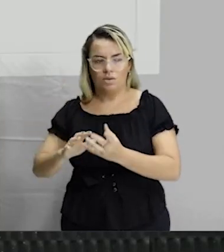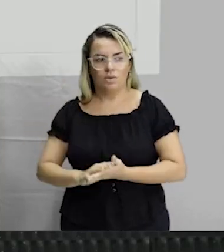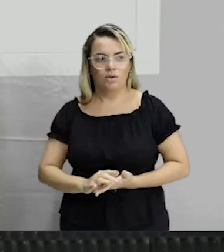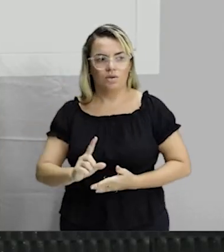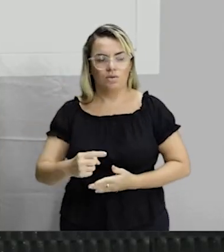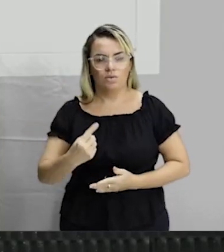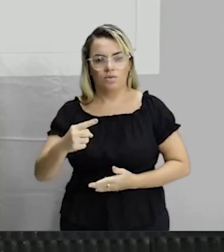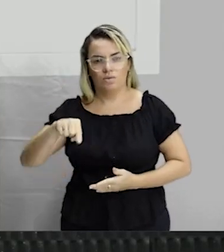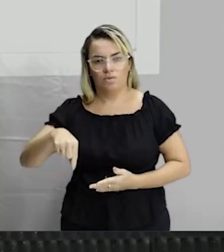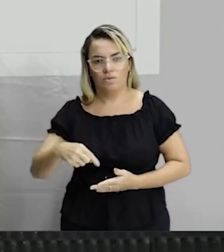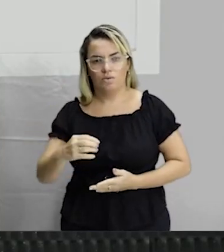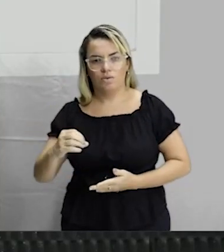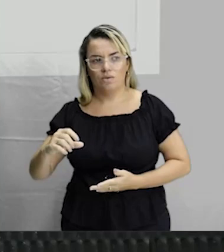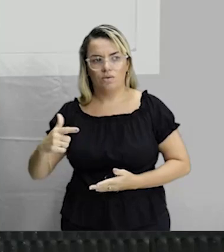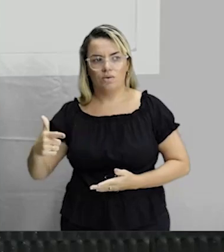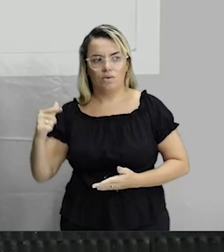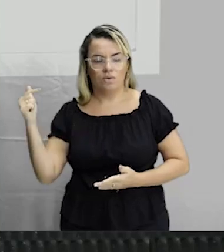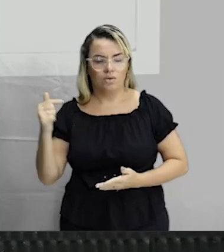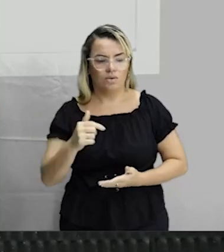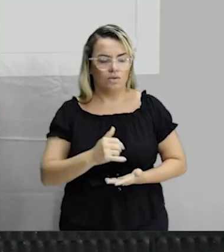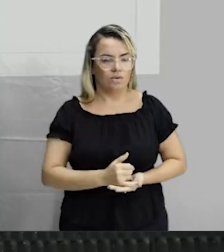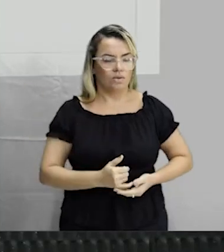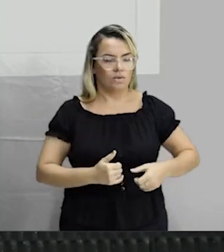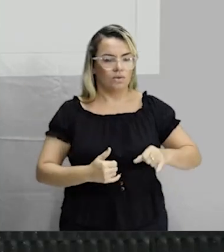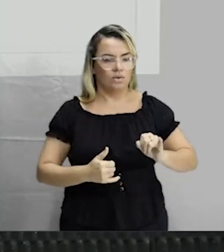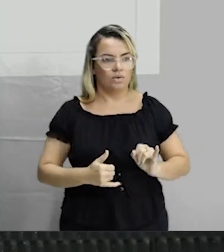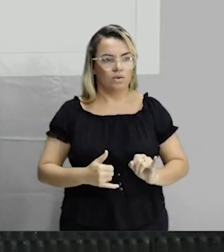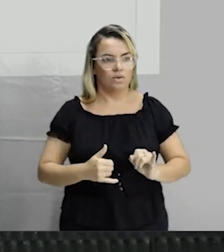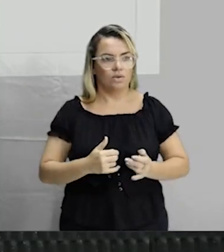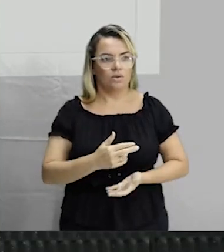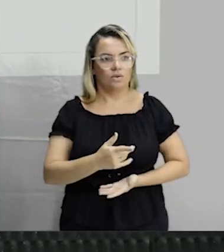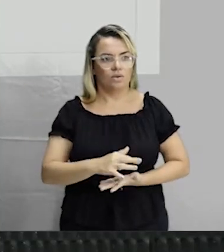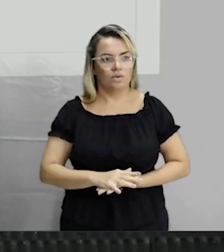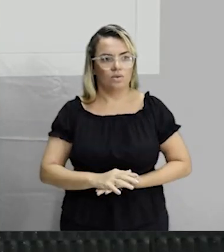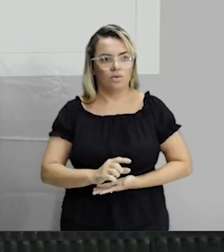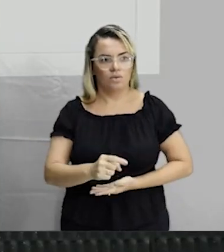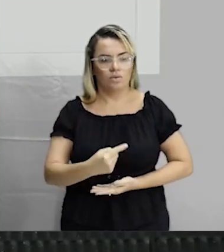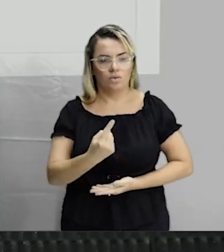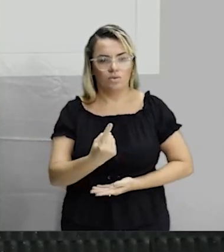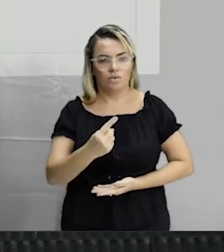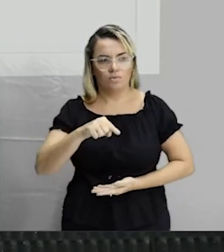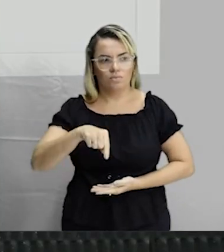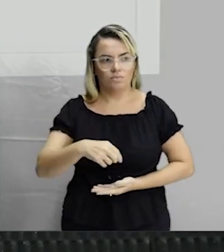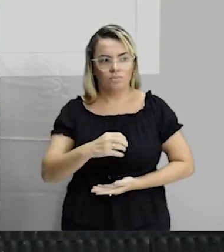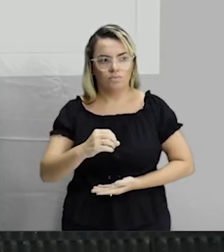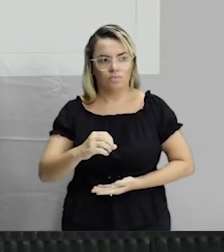aí vai ser igual a 1,02 menos 1.